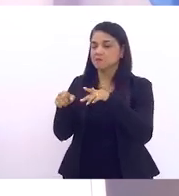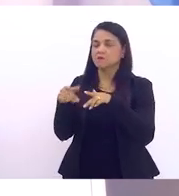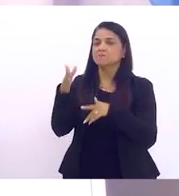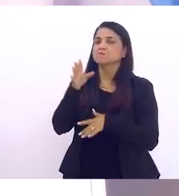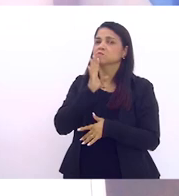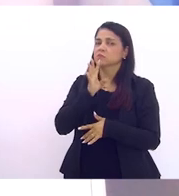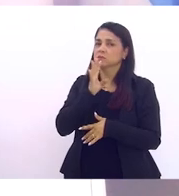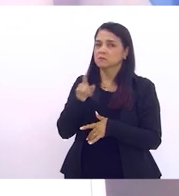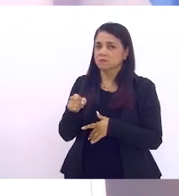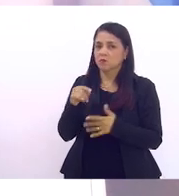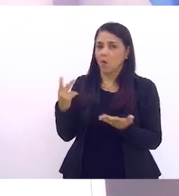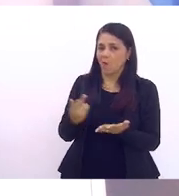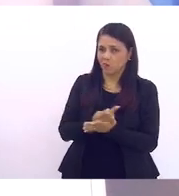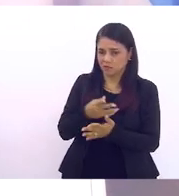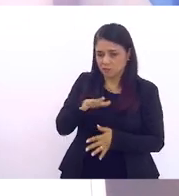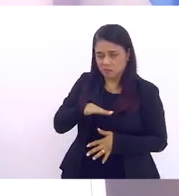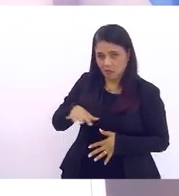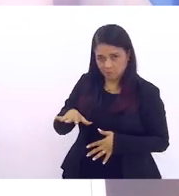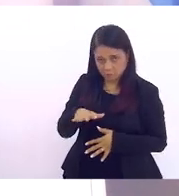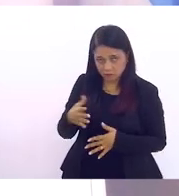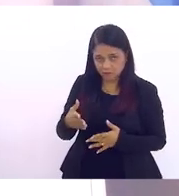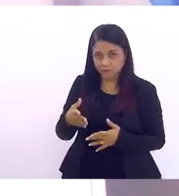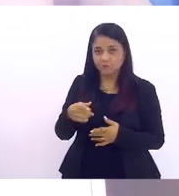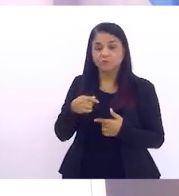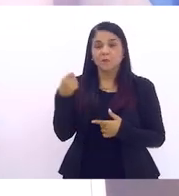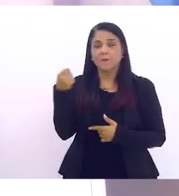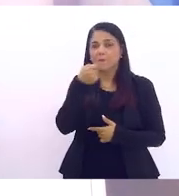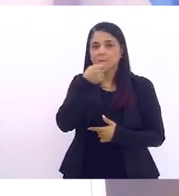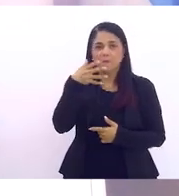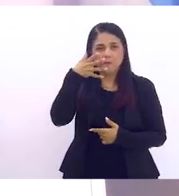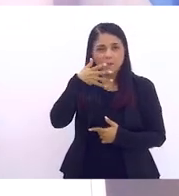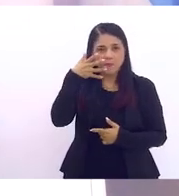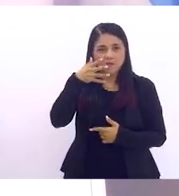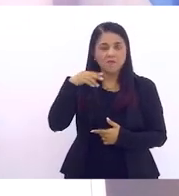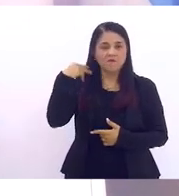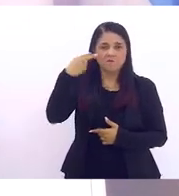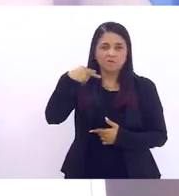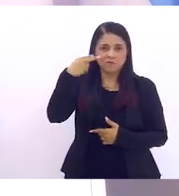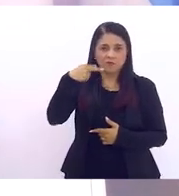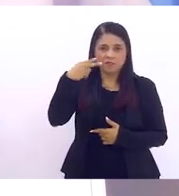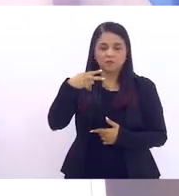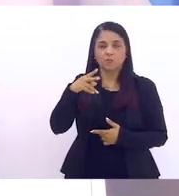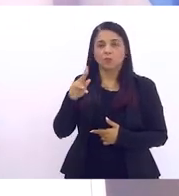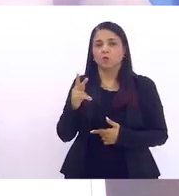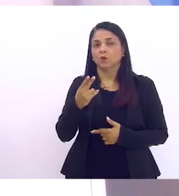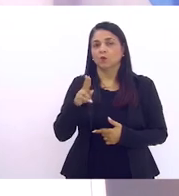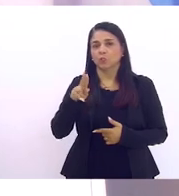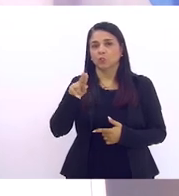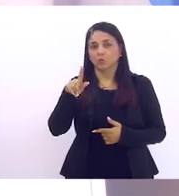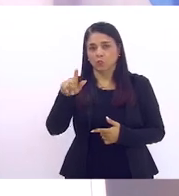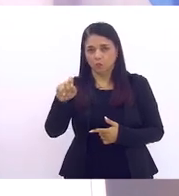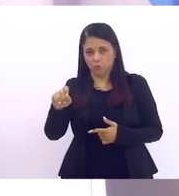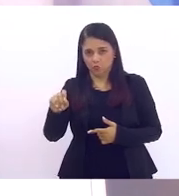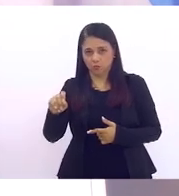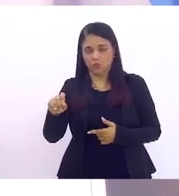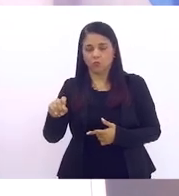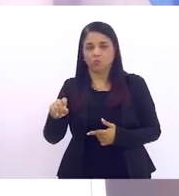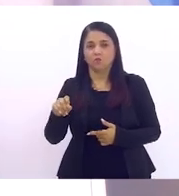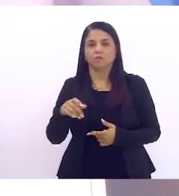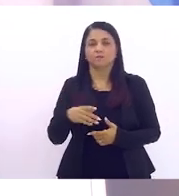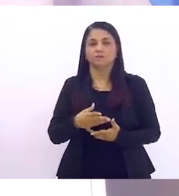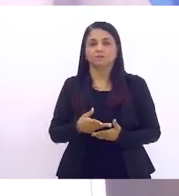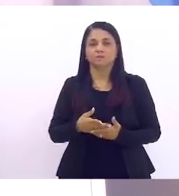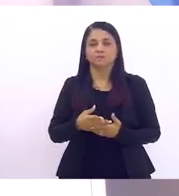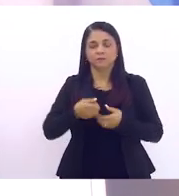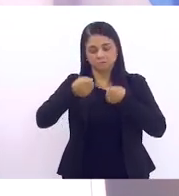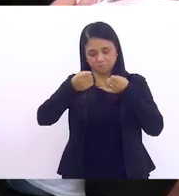conhecimento do que está acontecendo Então passo a palavra agora ao Nobre Vereador Hugo graçano para poder fazer a